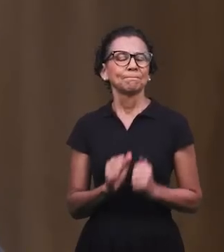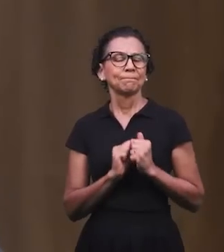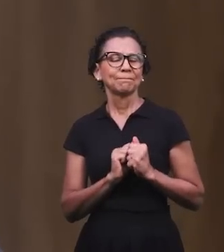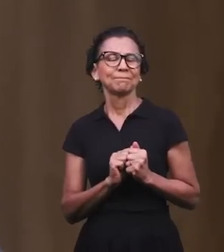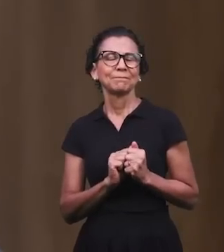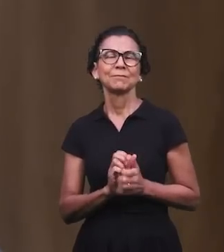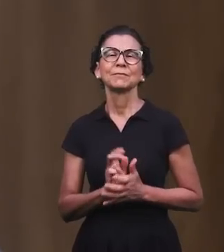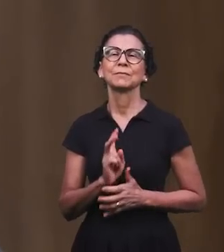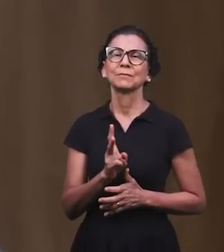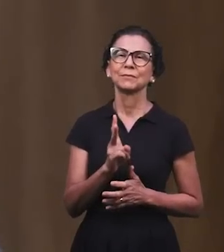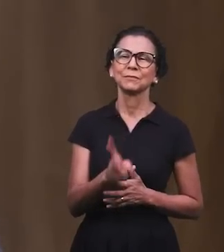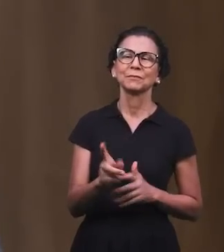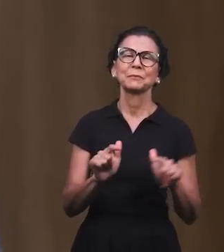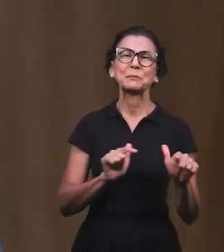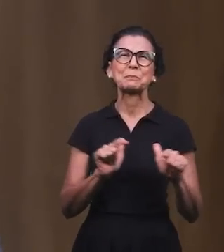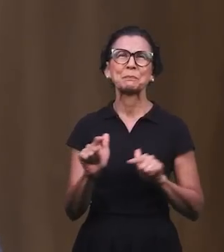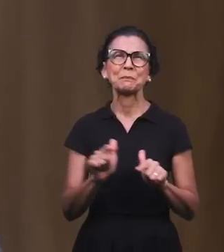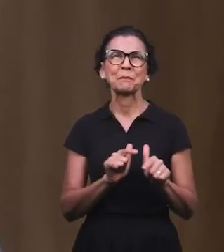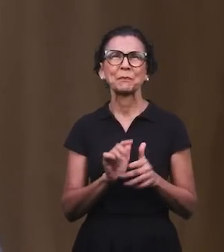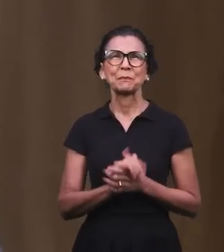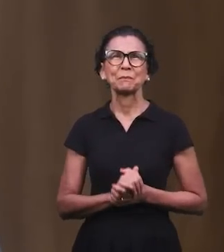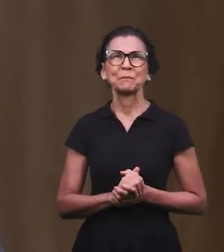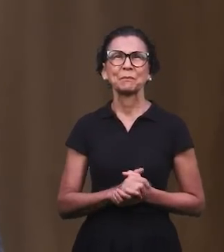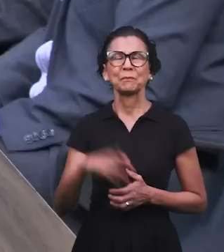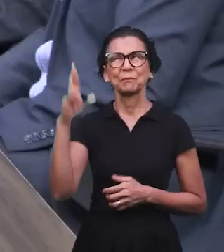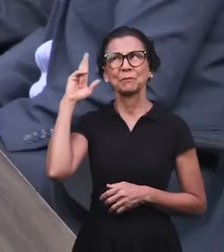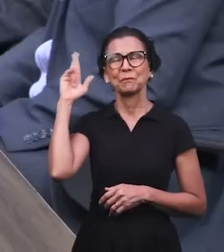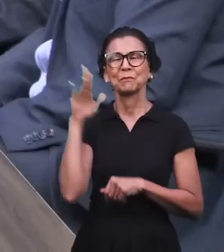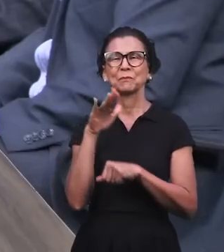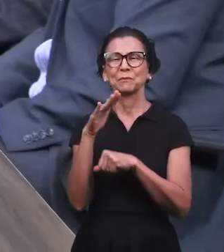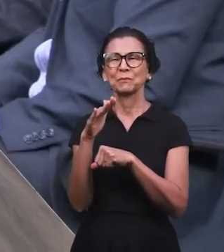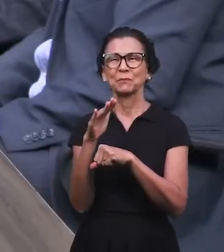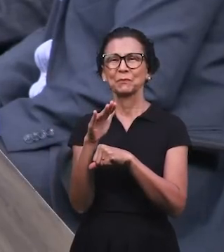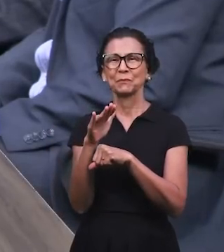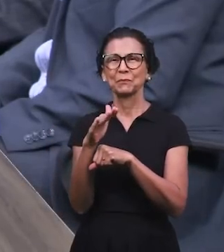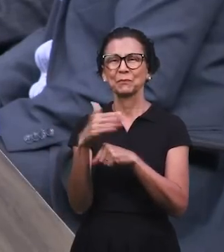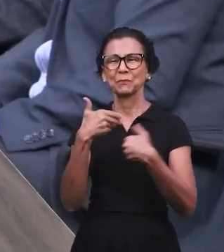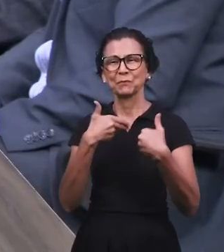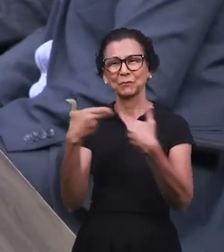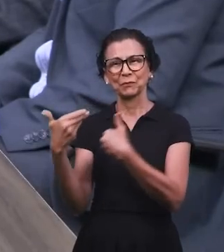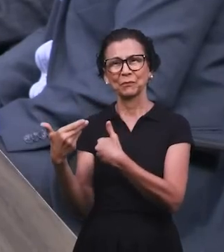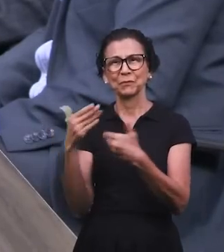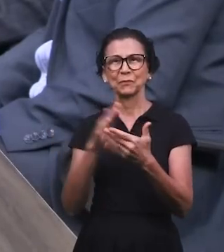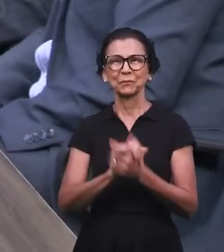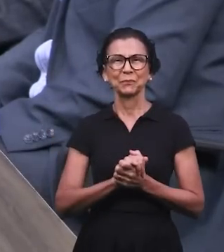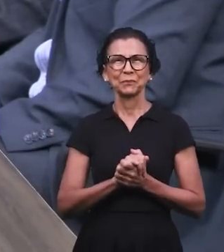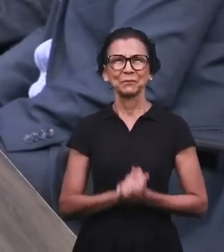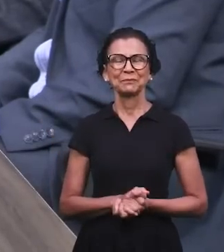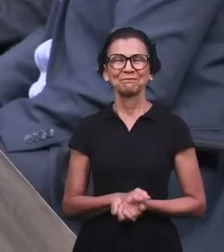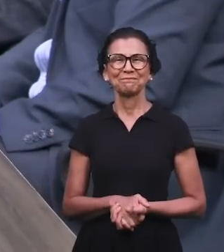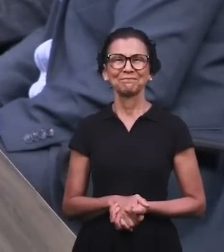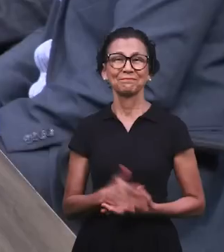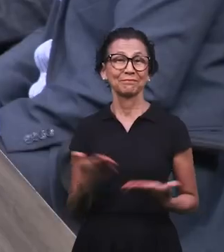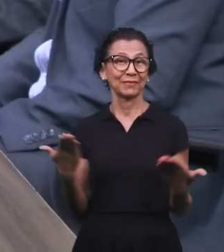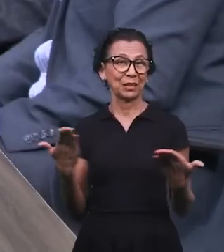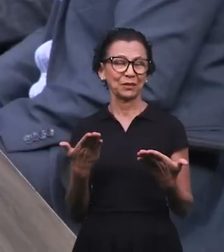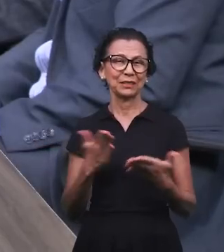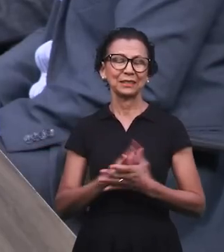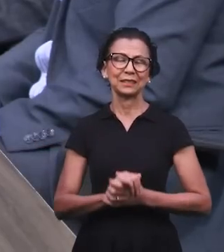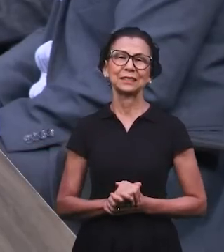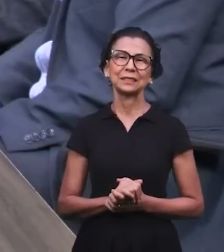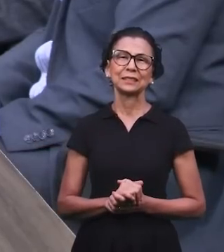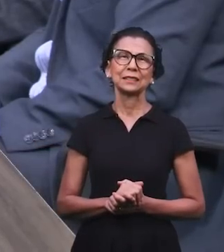Senhor nos convidou a estudar. Então, como eu disse, hoje nós vamos falar um pouco sobre a ação de Deus na